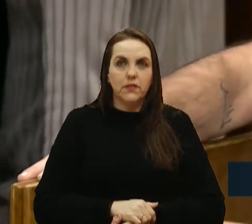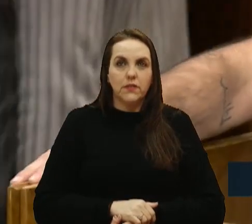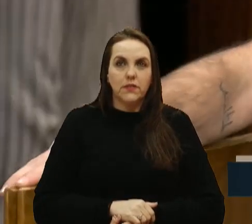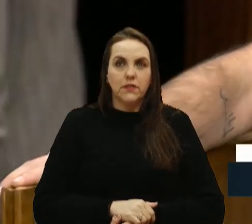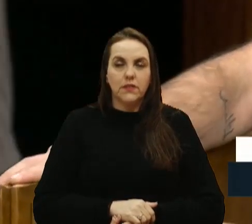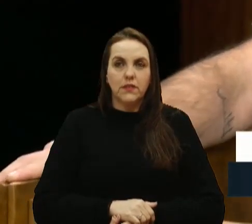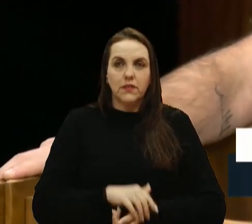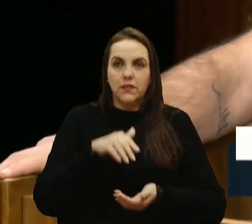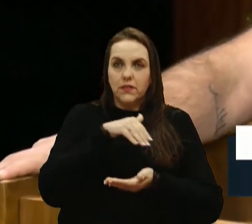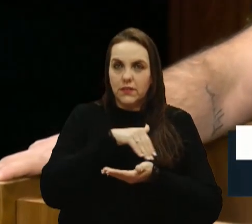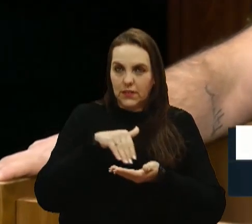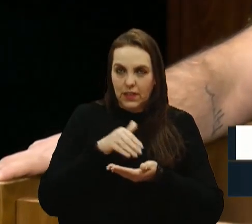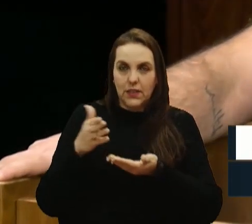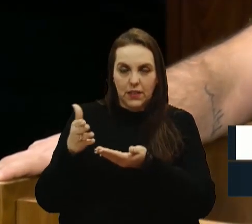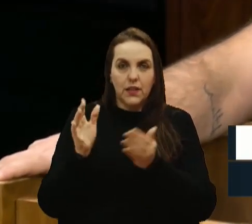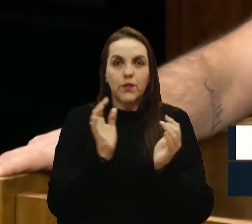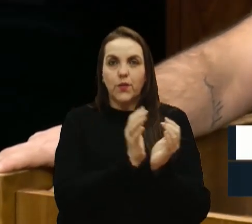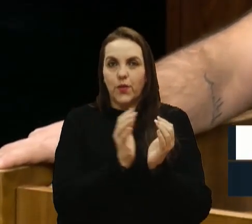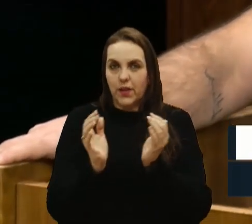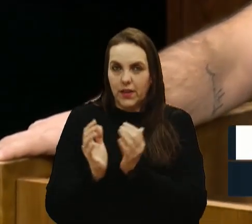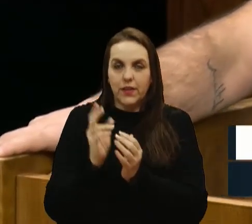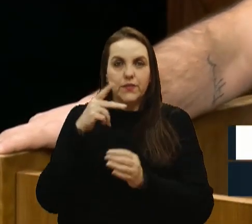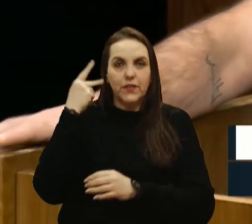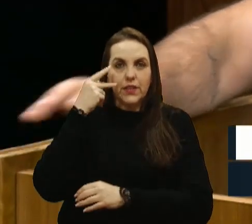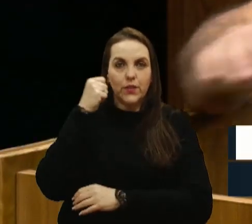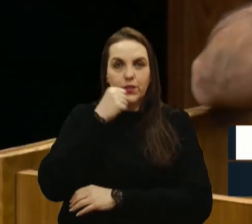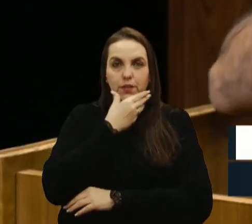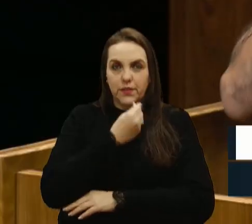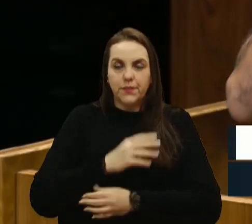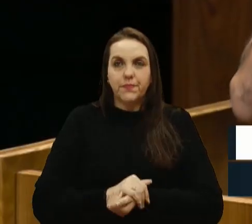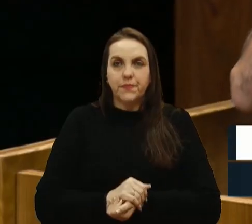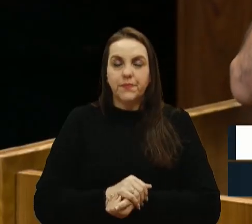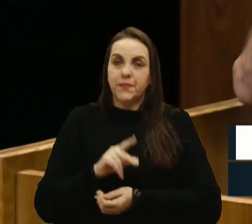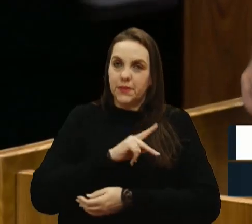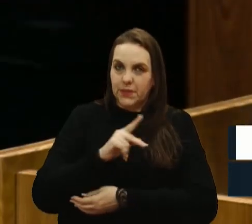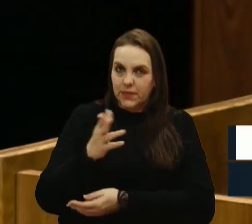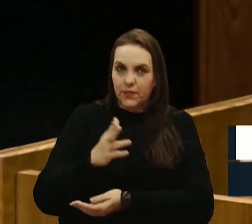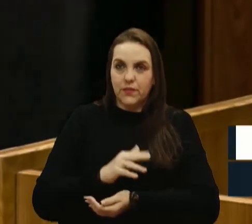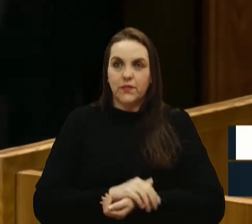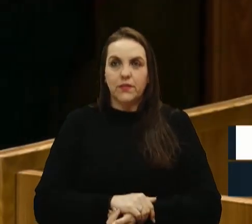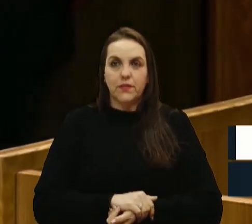Senhor secretário, colegas nobres vereadores, senhora presidente,